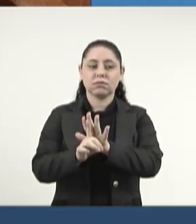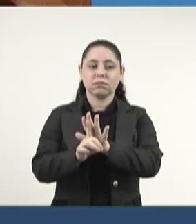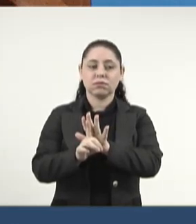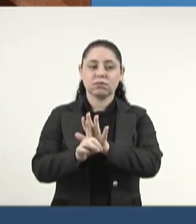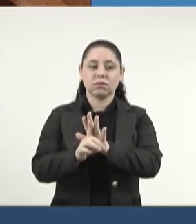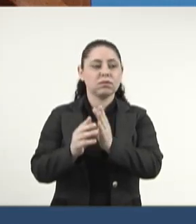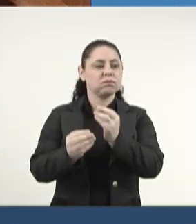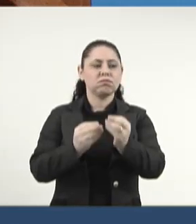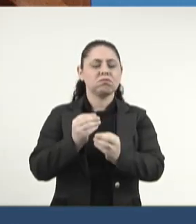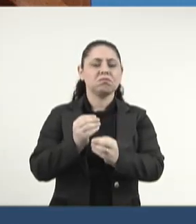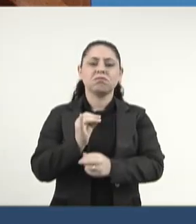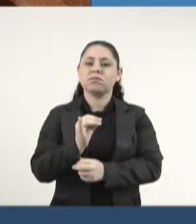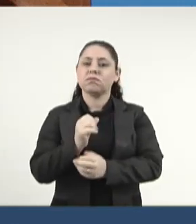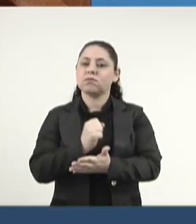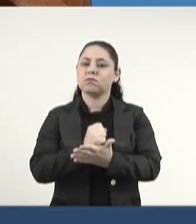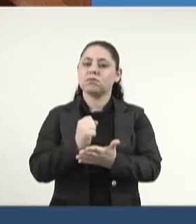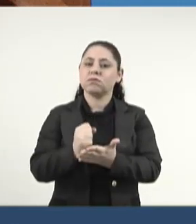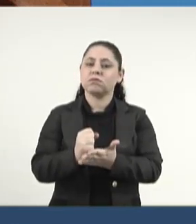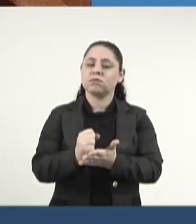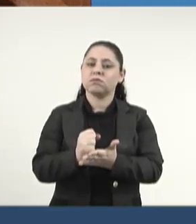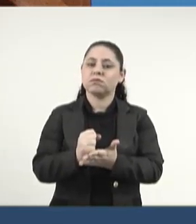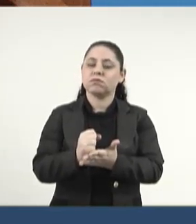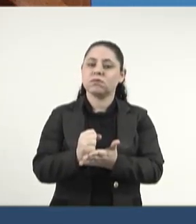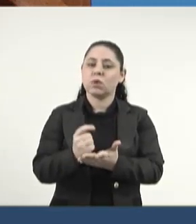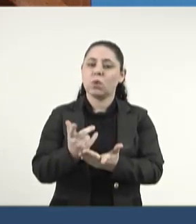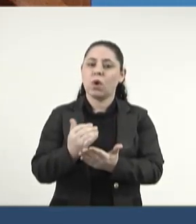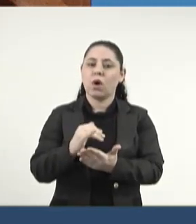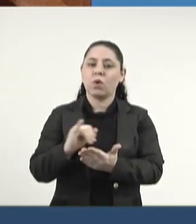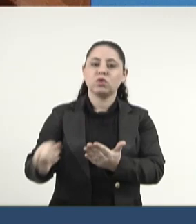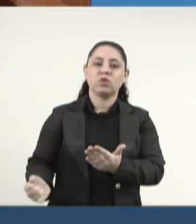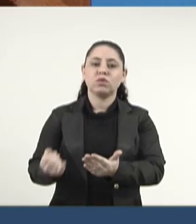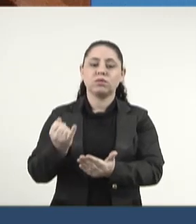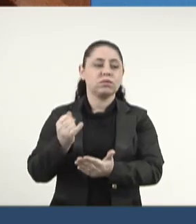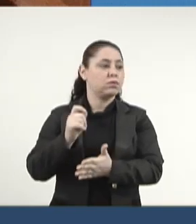como se fosse um contrato de corretagem.